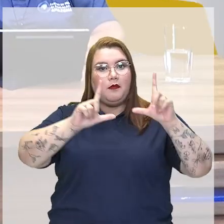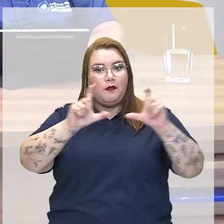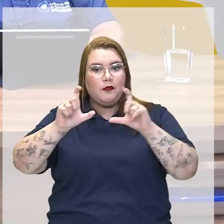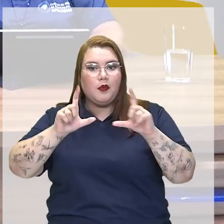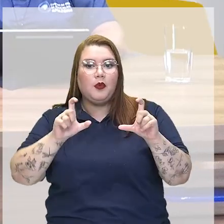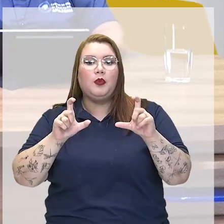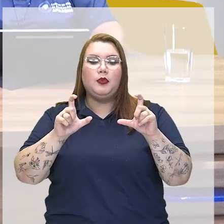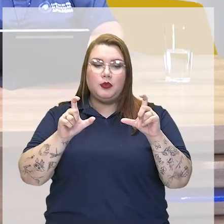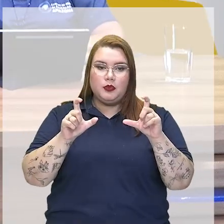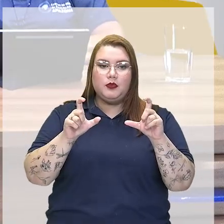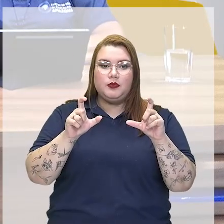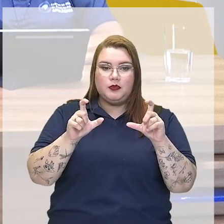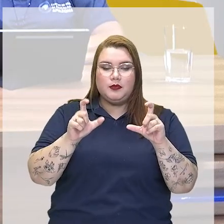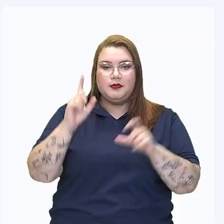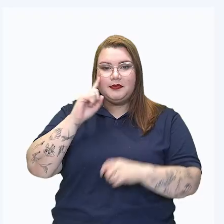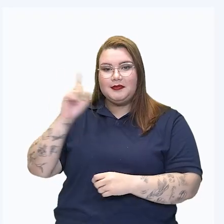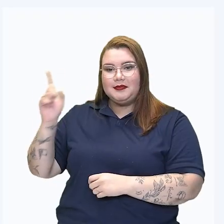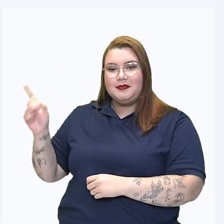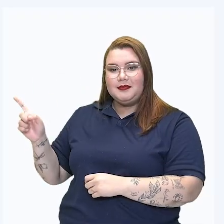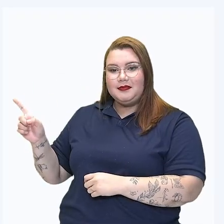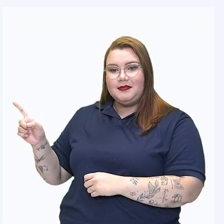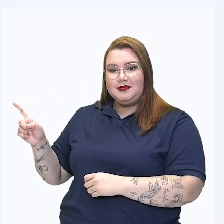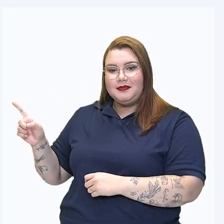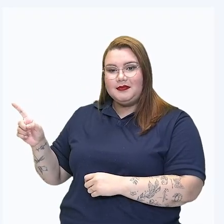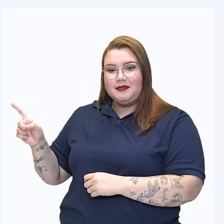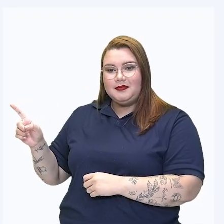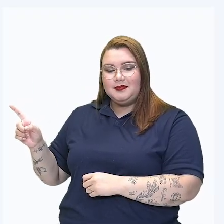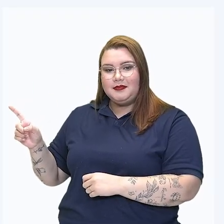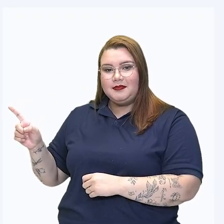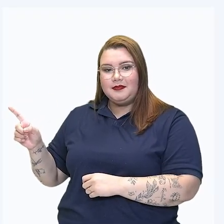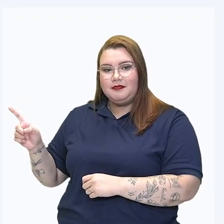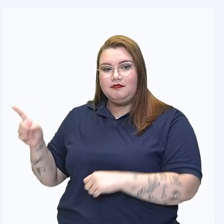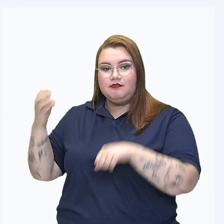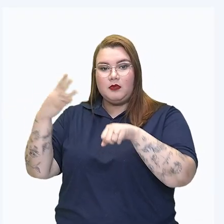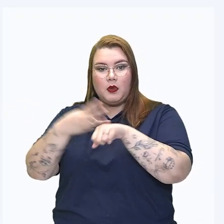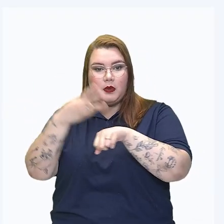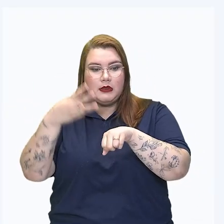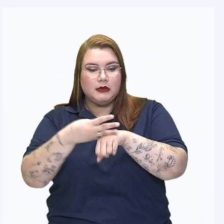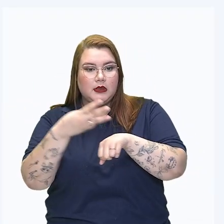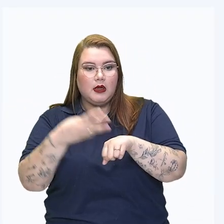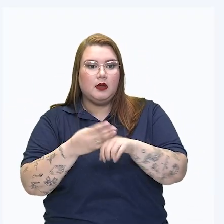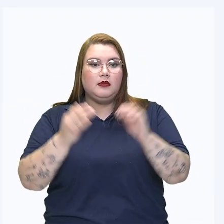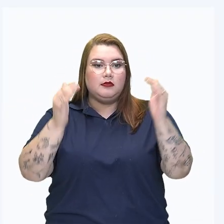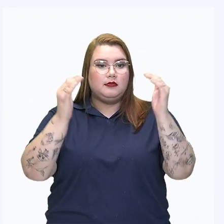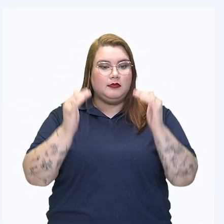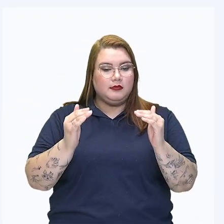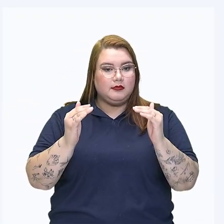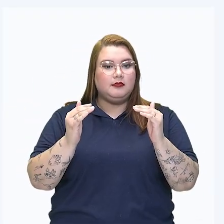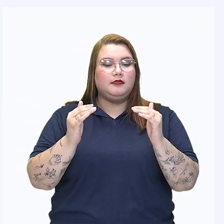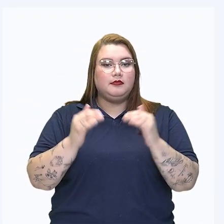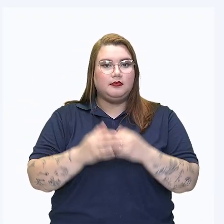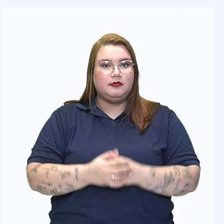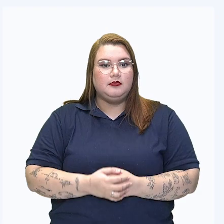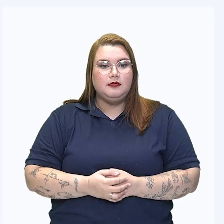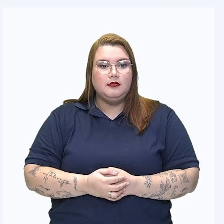aí uma fotinha da tela, o nosso WhatsApp em cima, o